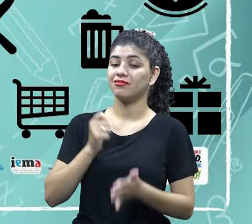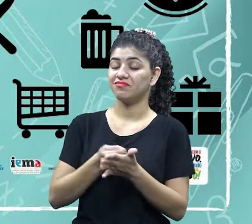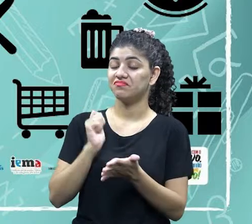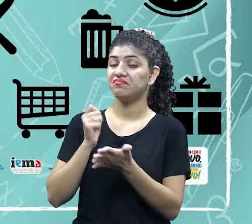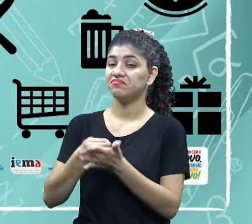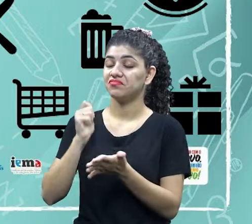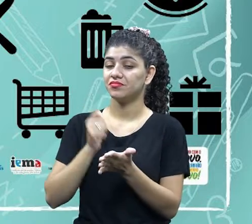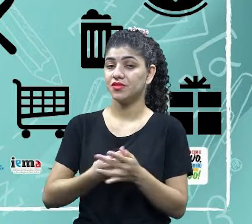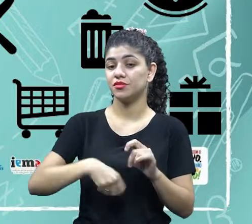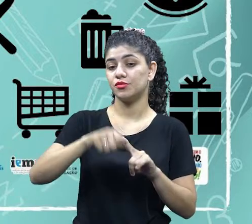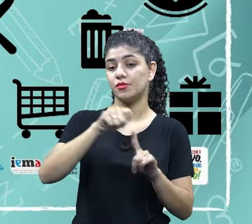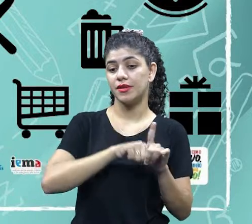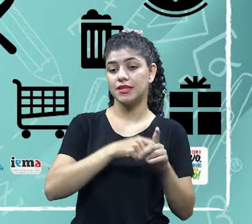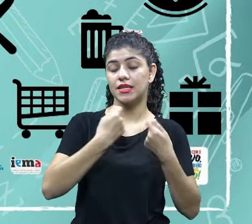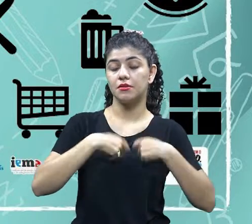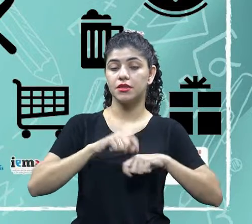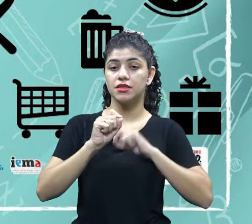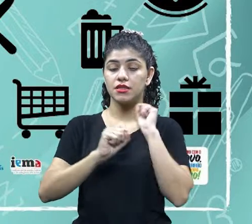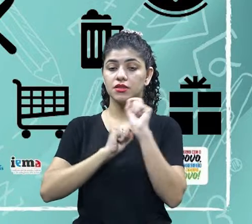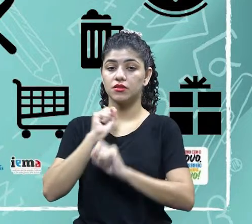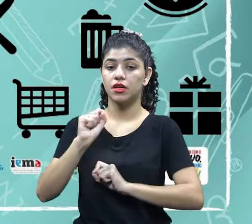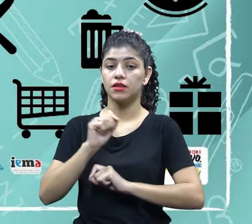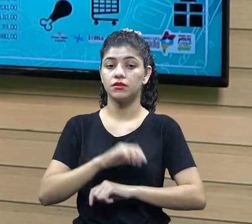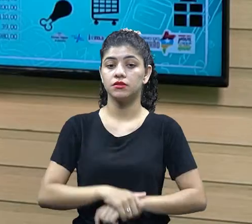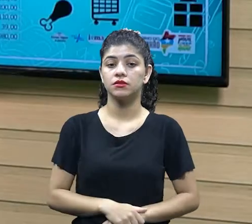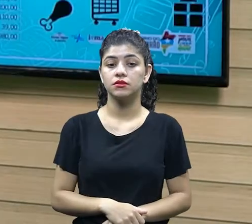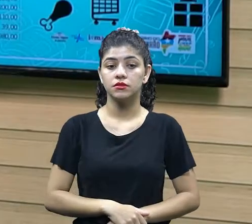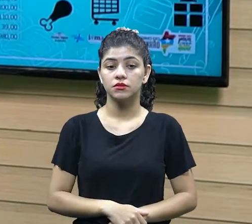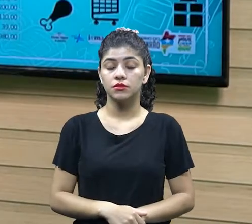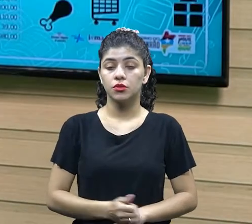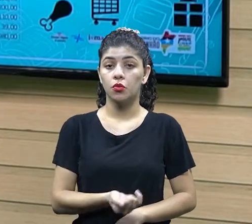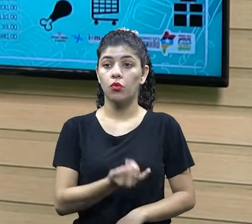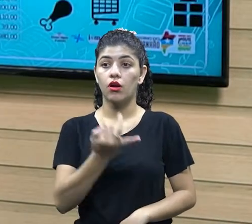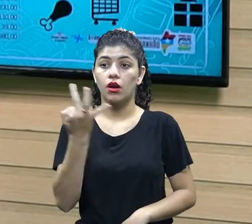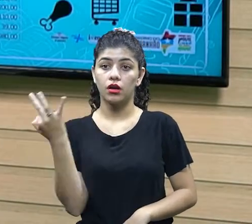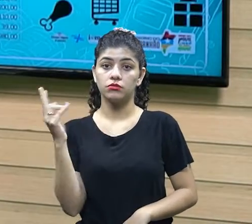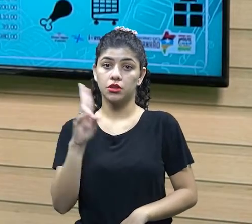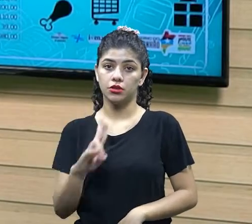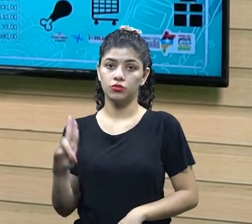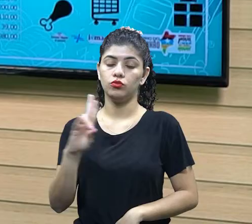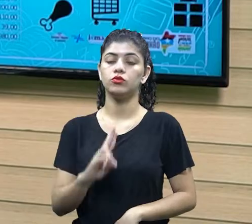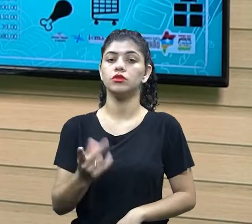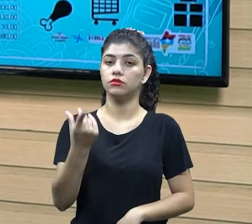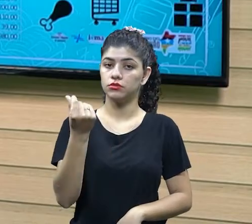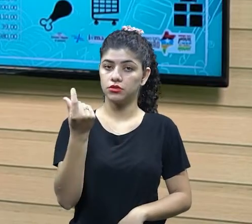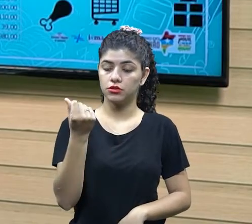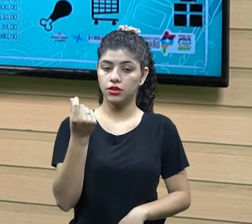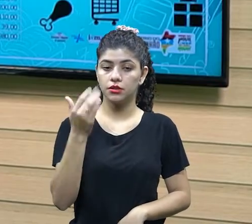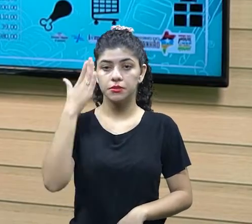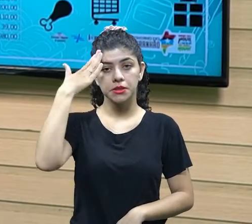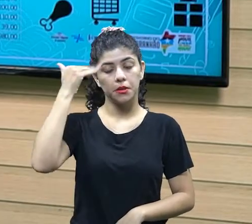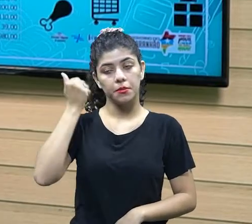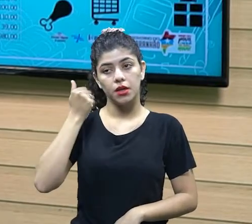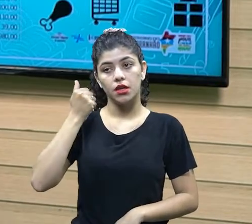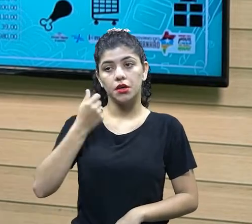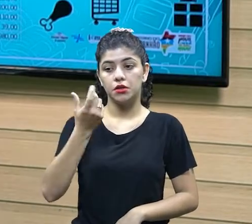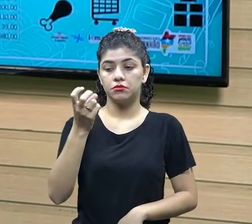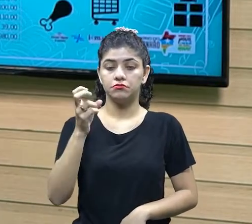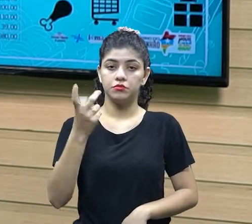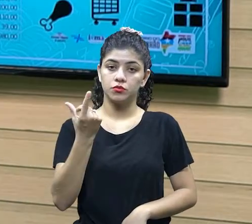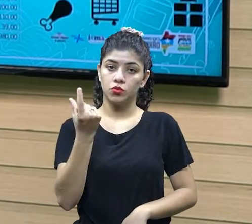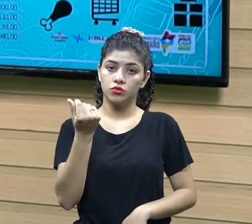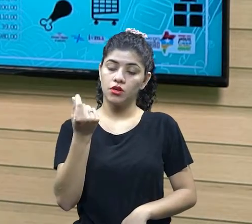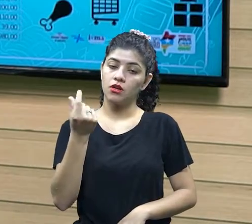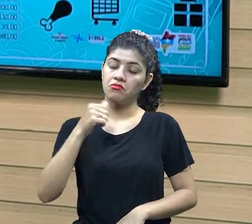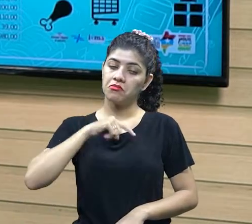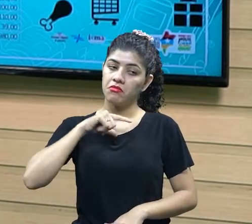gastos mensais. Então ele precisa apurar quanto que ele gasta de despesa para saber o que ainda